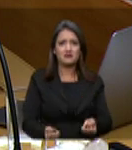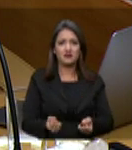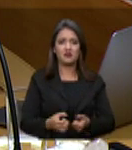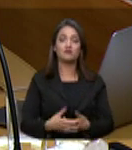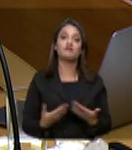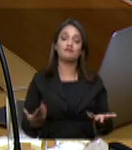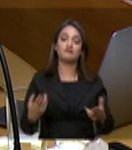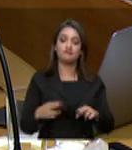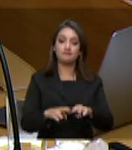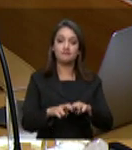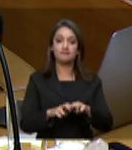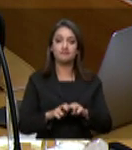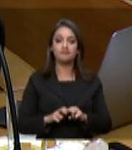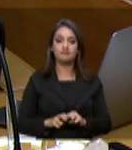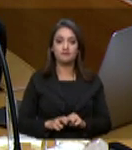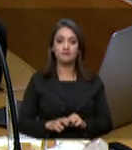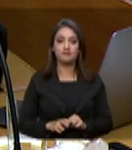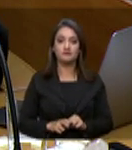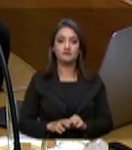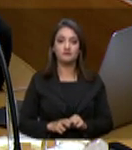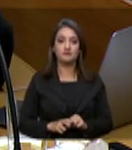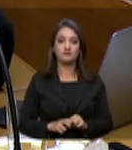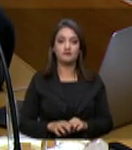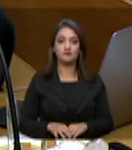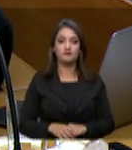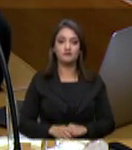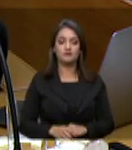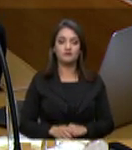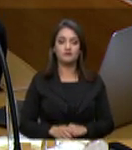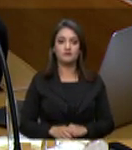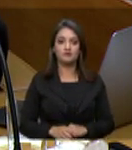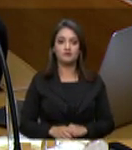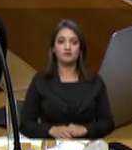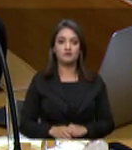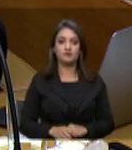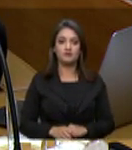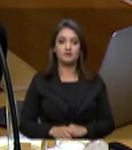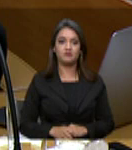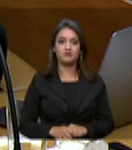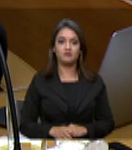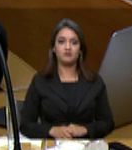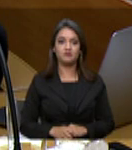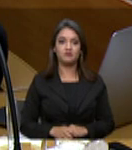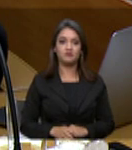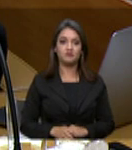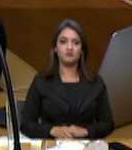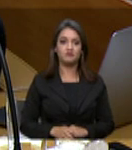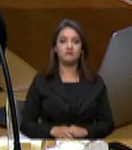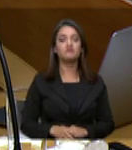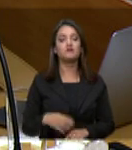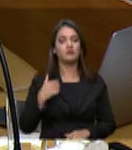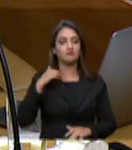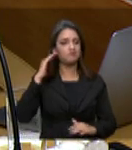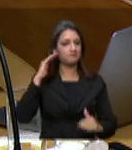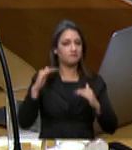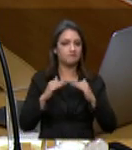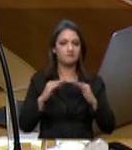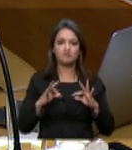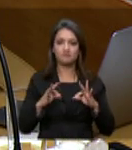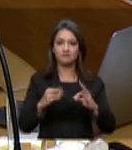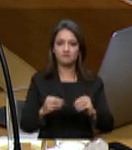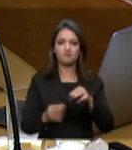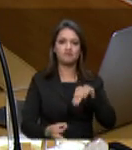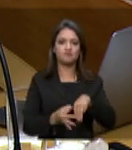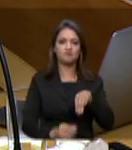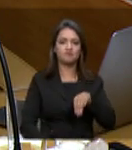É por essas razões Presidente eu estou em acompanhando inteiramente o